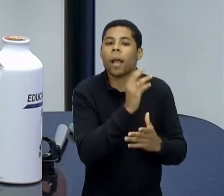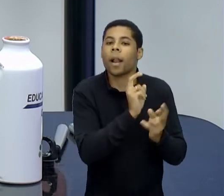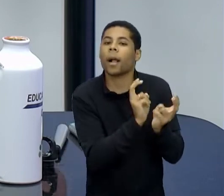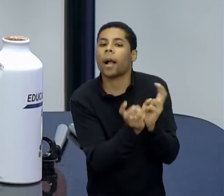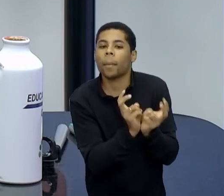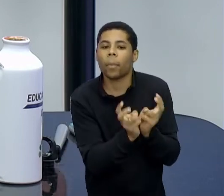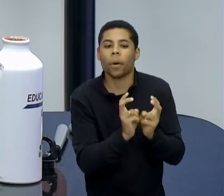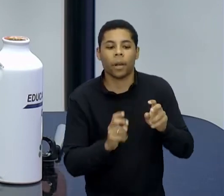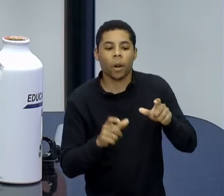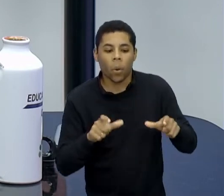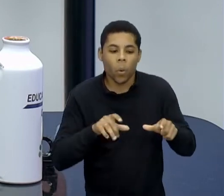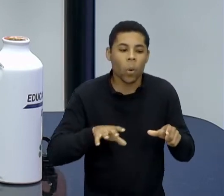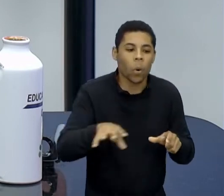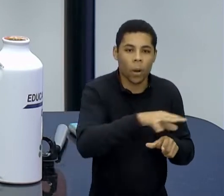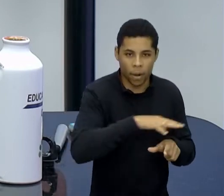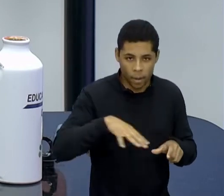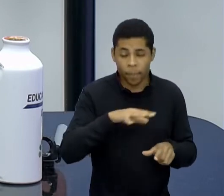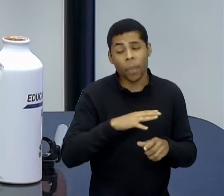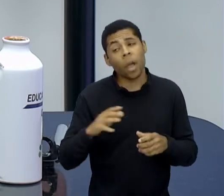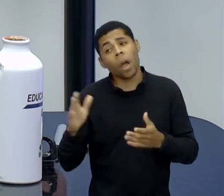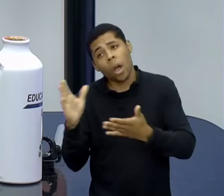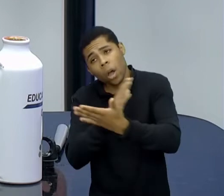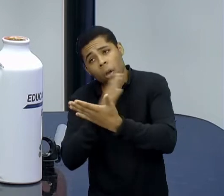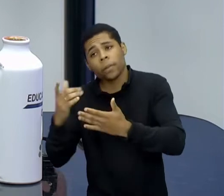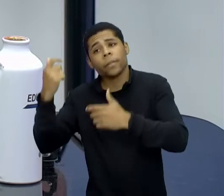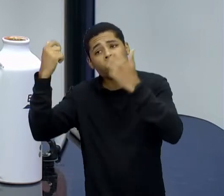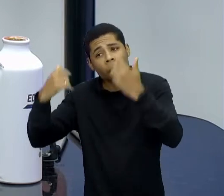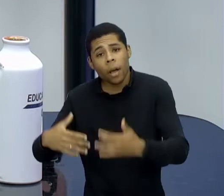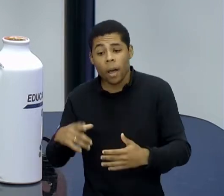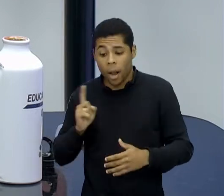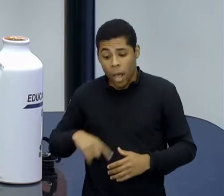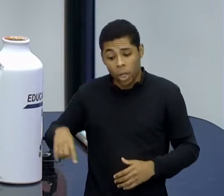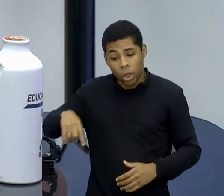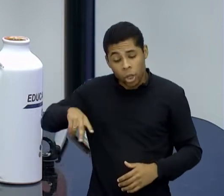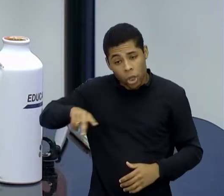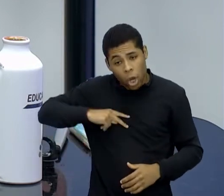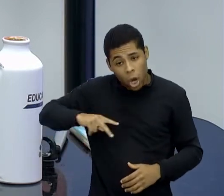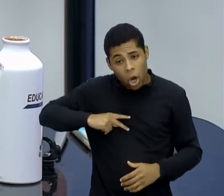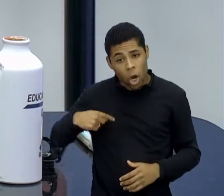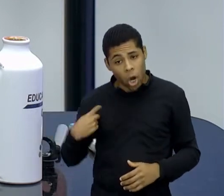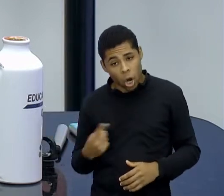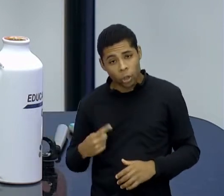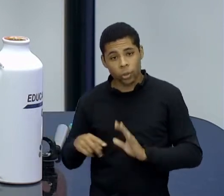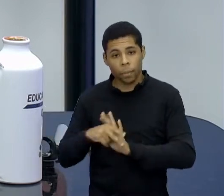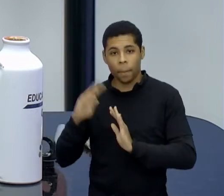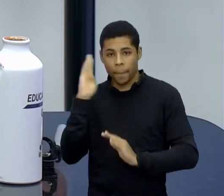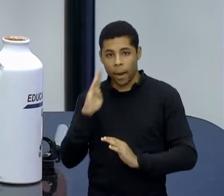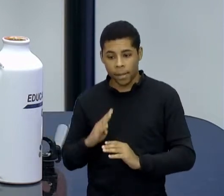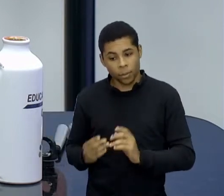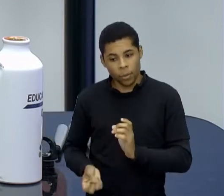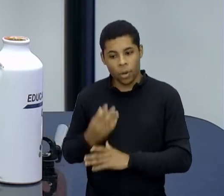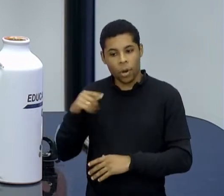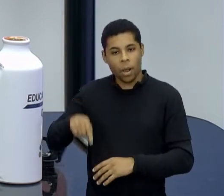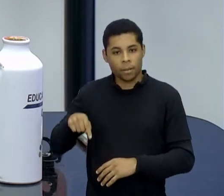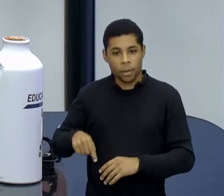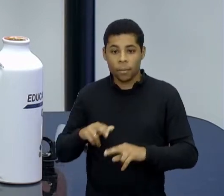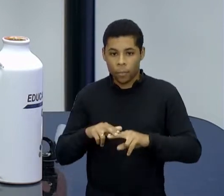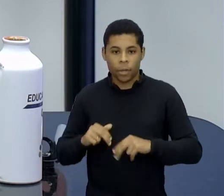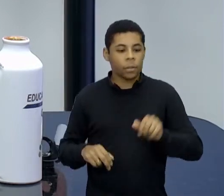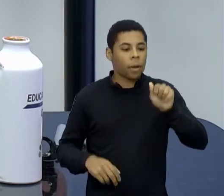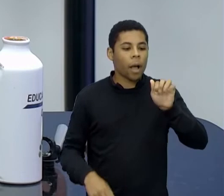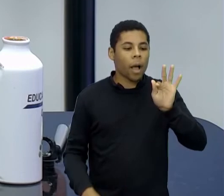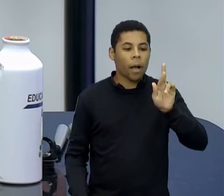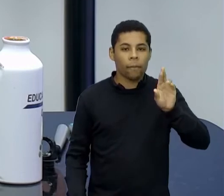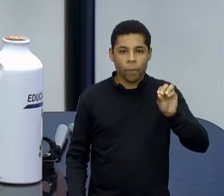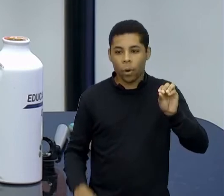nas senzalas e tal. Outros falam que é algo nosso que foi desenvolvido aqui. Então por isso que é afro-brasileira,